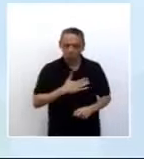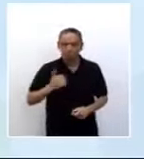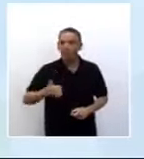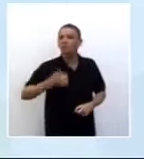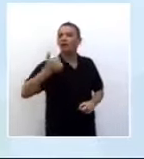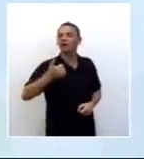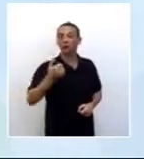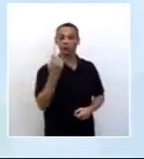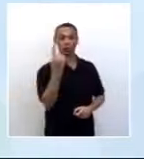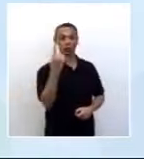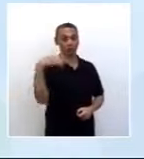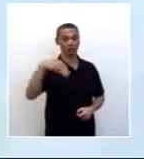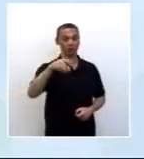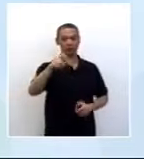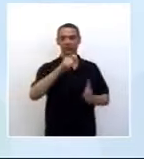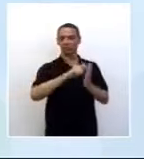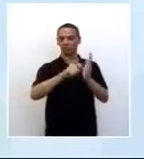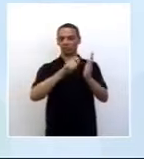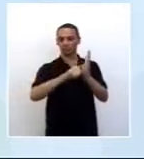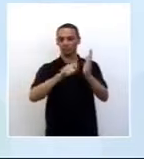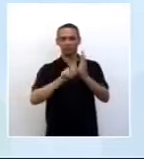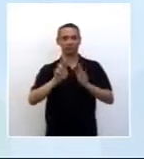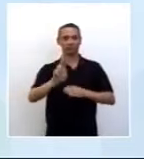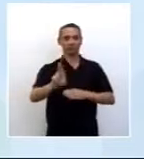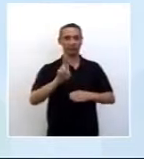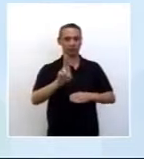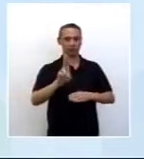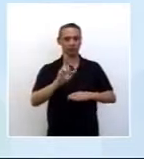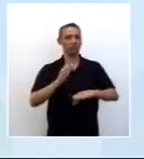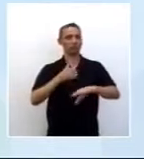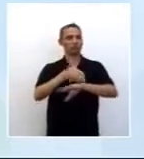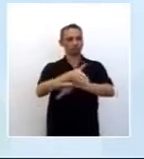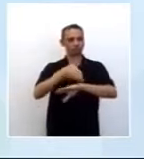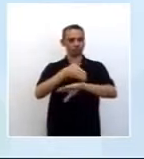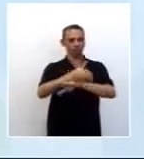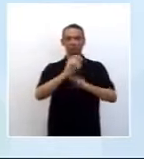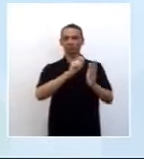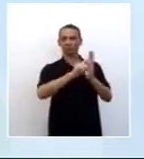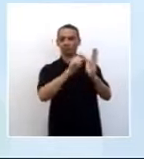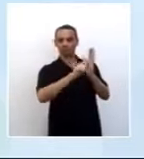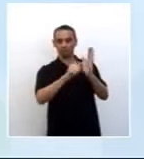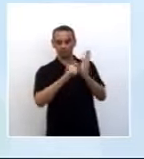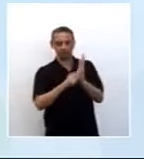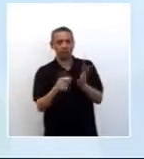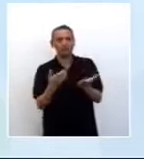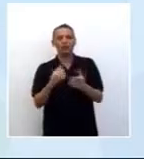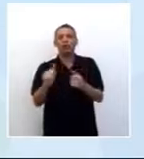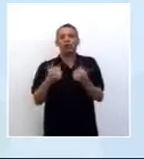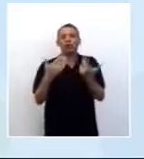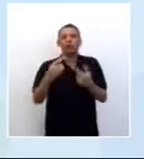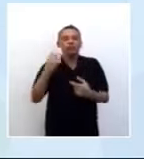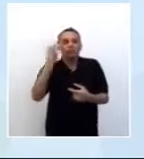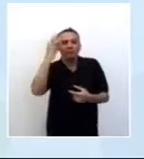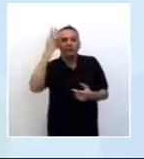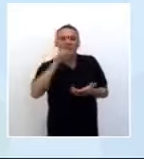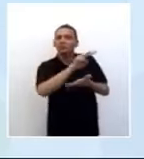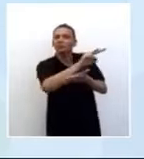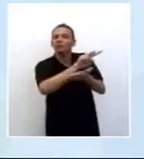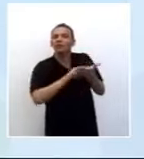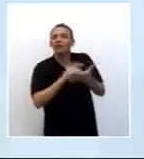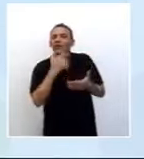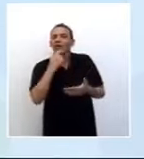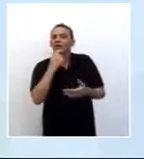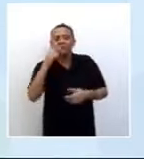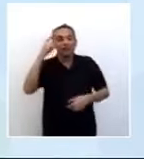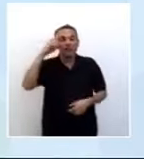então vou dar um minuto para vocês para vocês escreverem aí no chat Qual é a estratégia de leitura ou